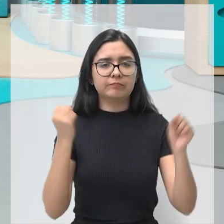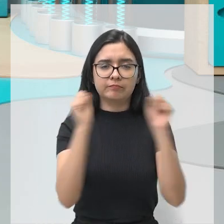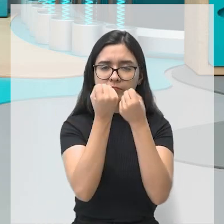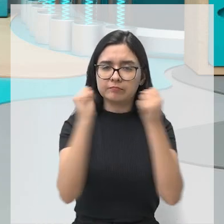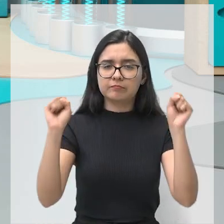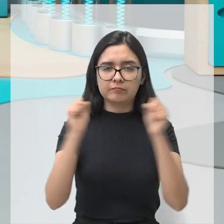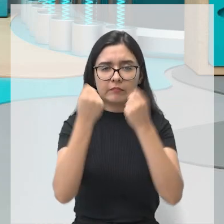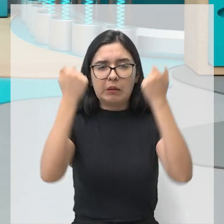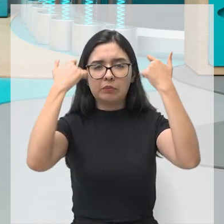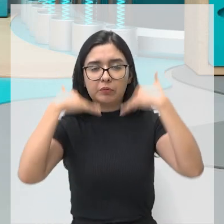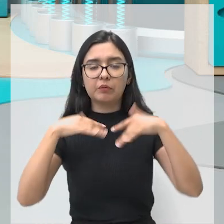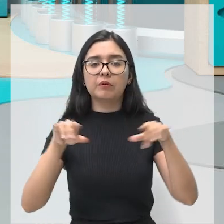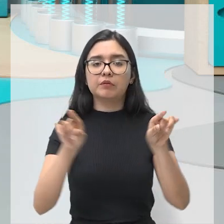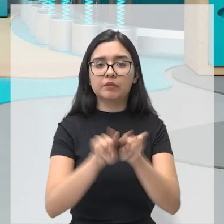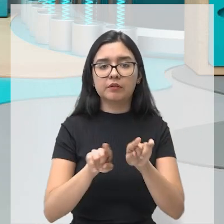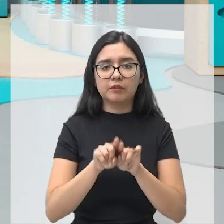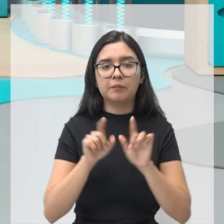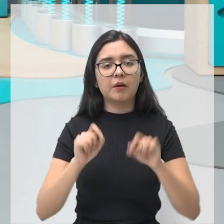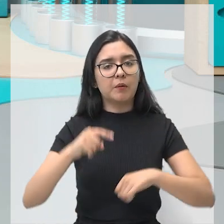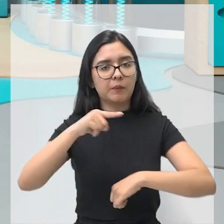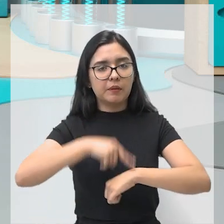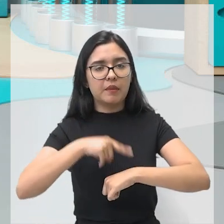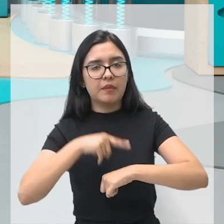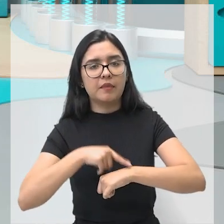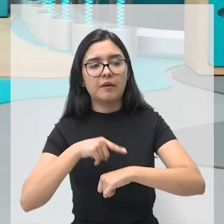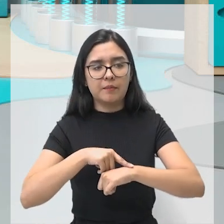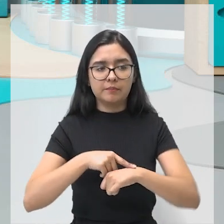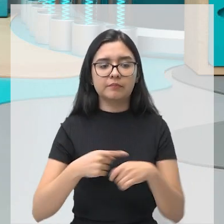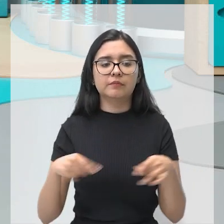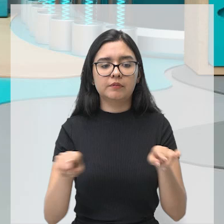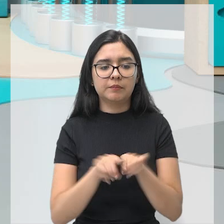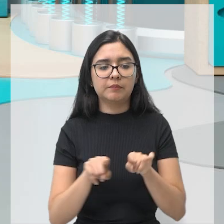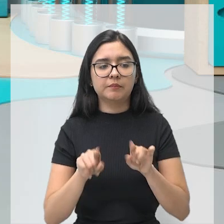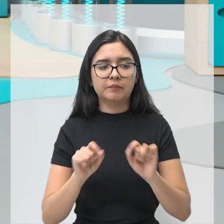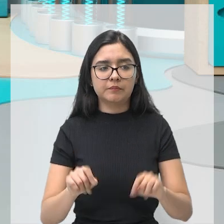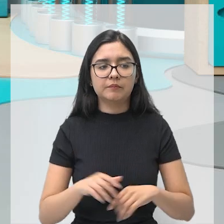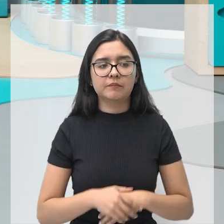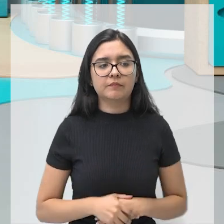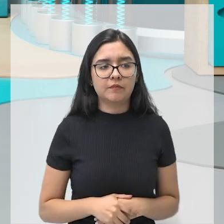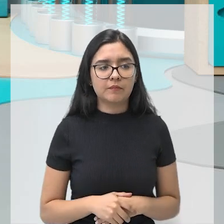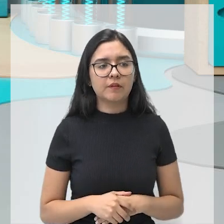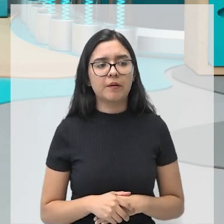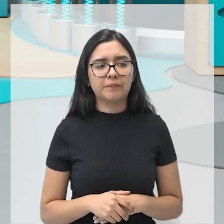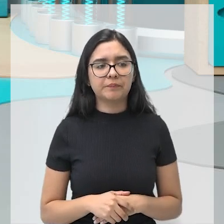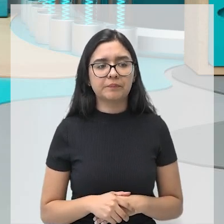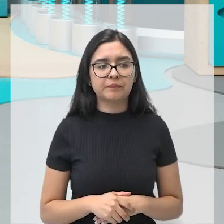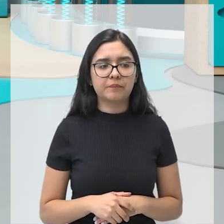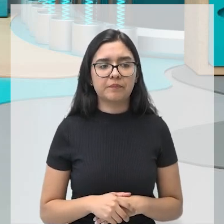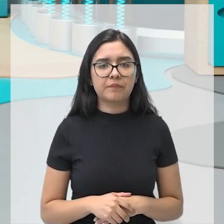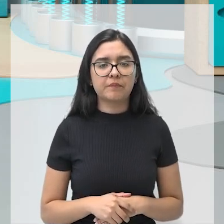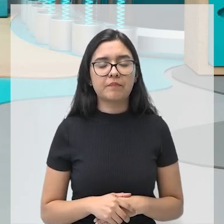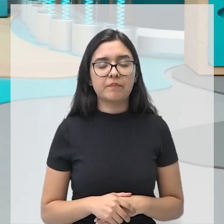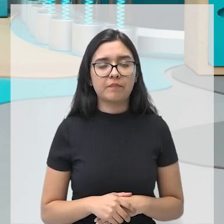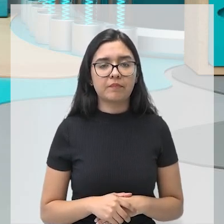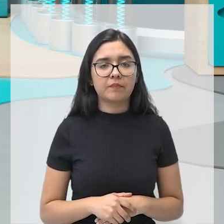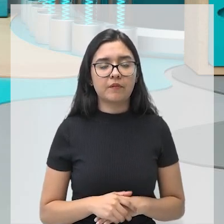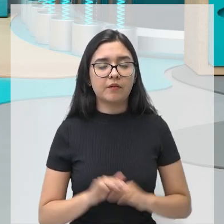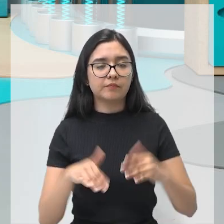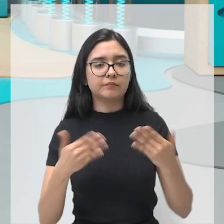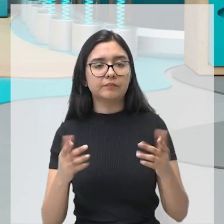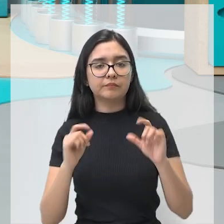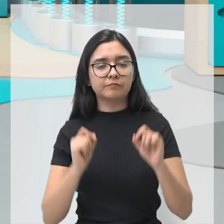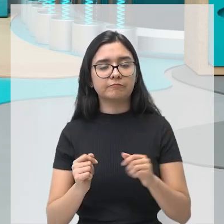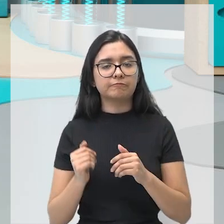gasto calórico aproximado, né? Com tempo, baseado ali no tempo e na intensidade dessas atividades, ok?